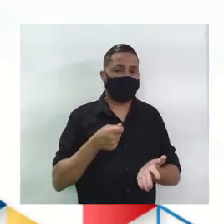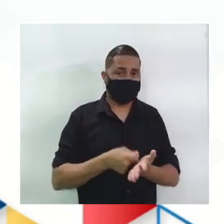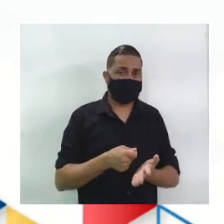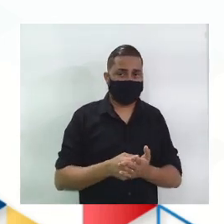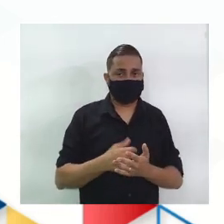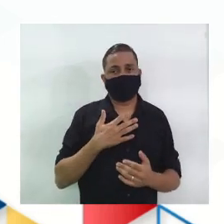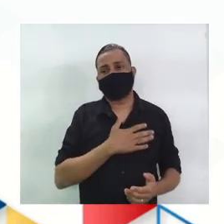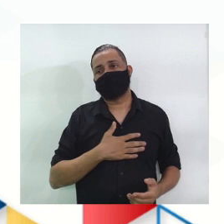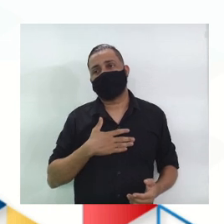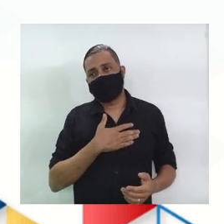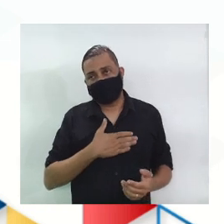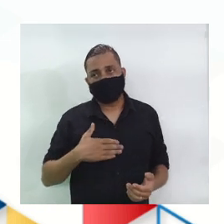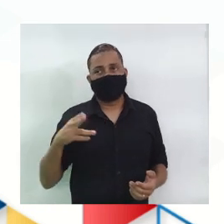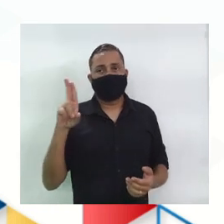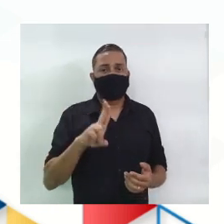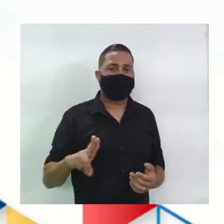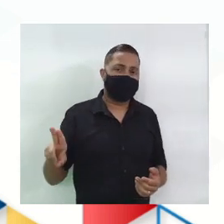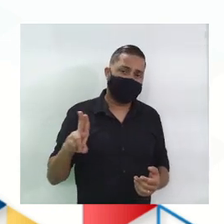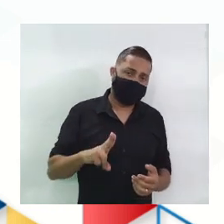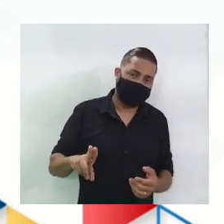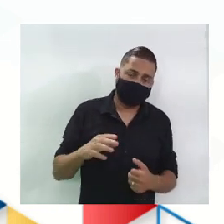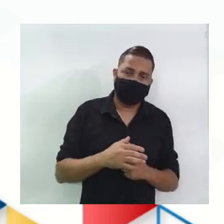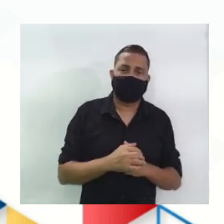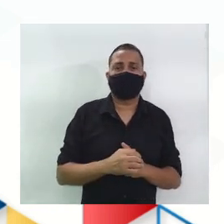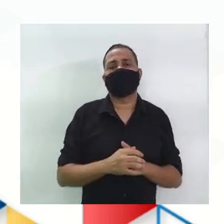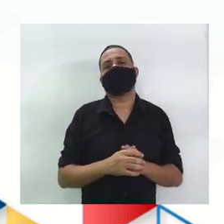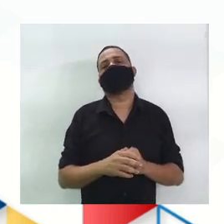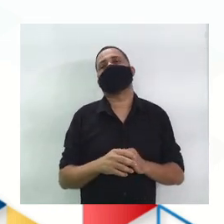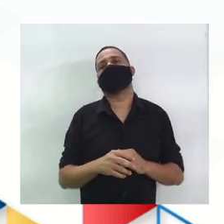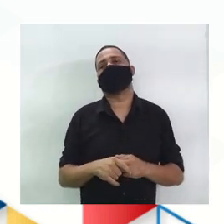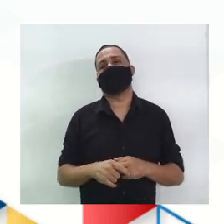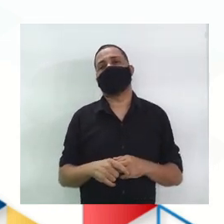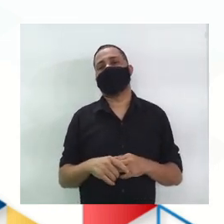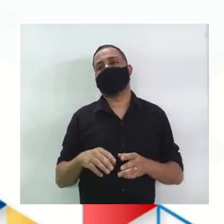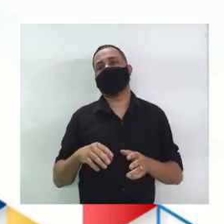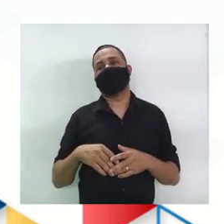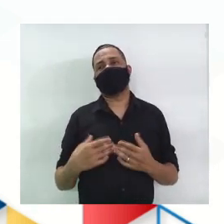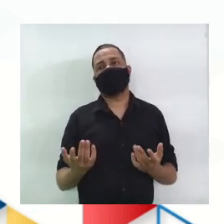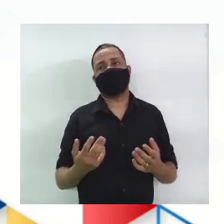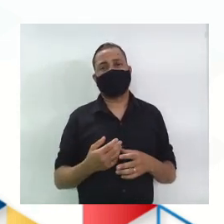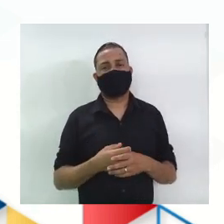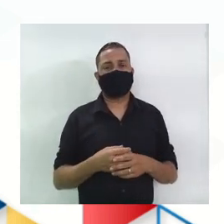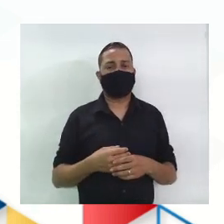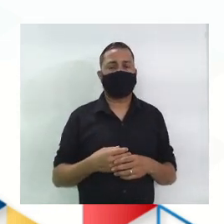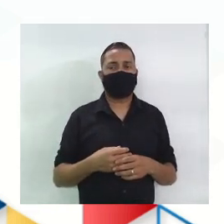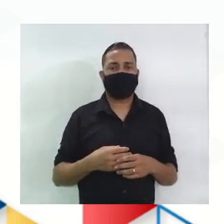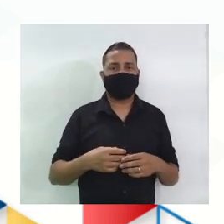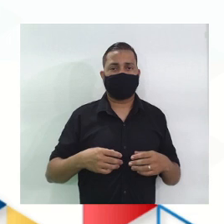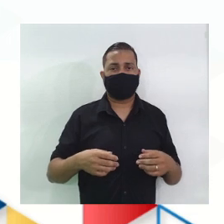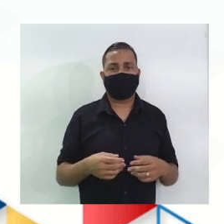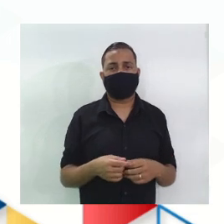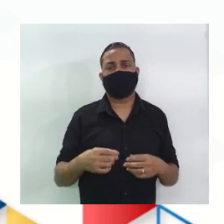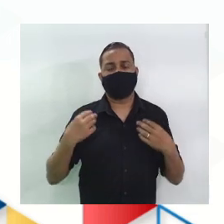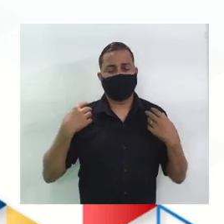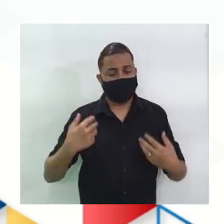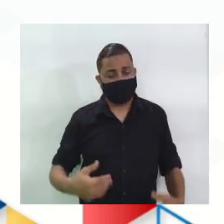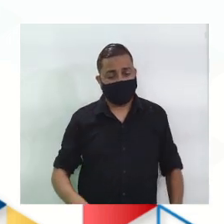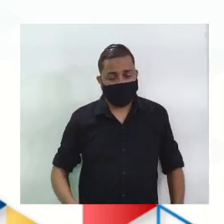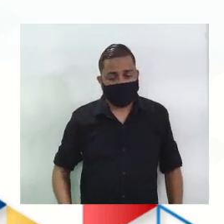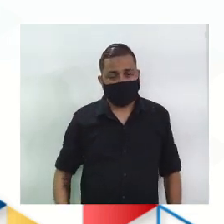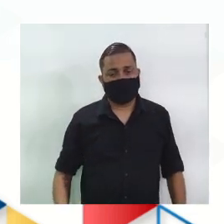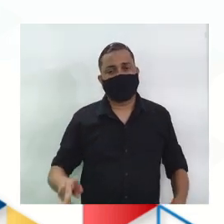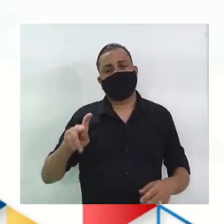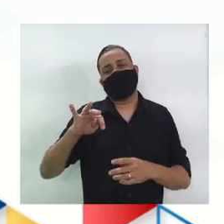Quem gosta de usar, usa tradicionalmente, certo? A calça de estilo védico e a